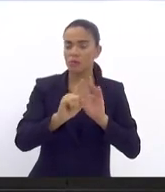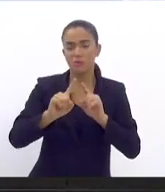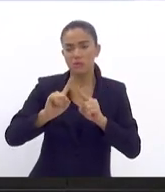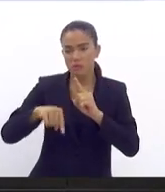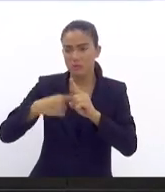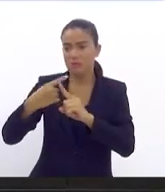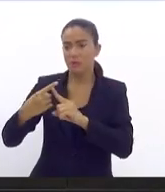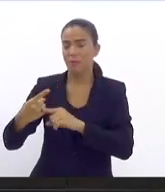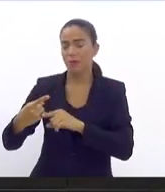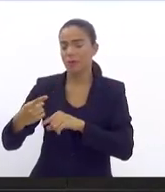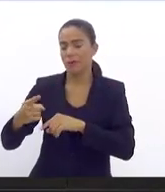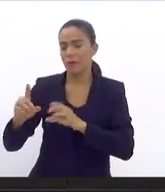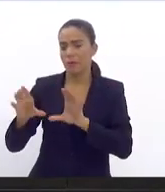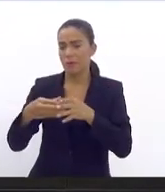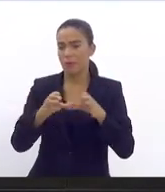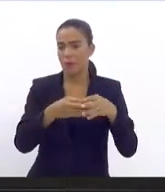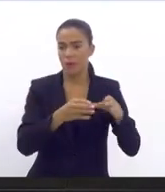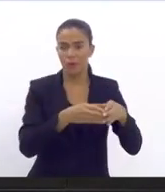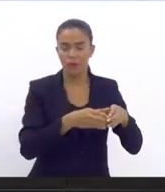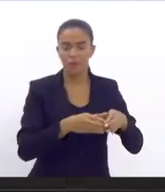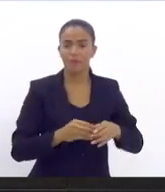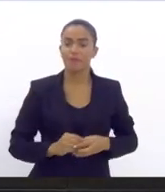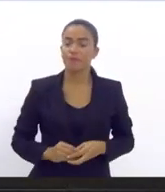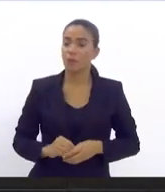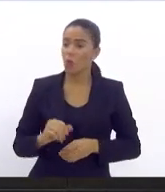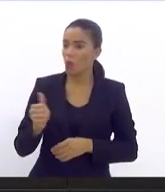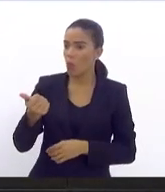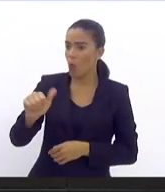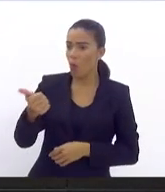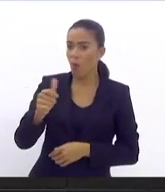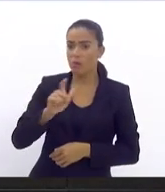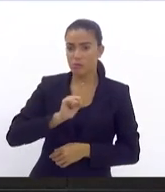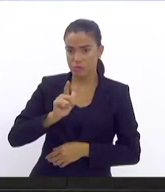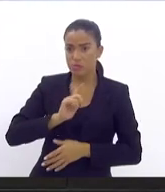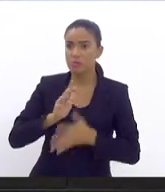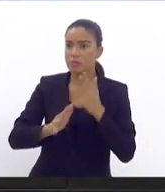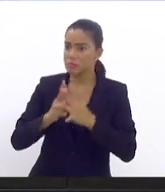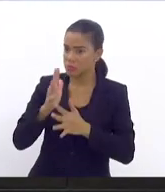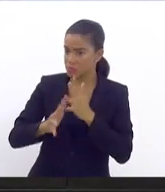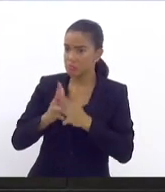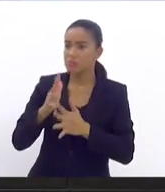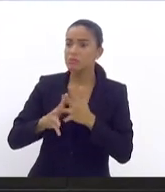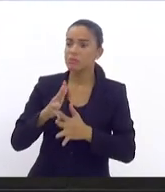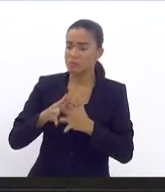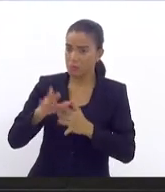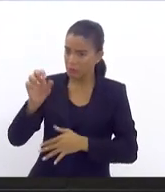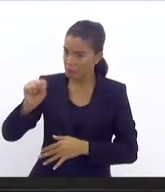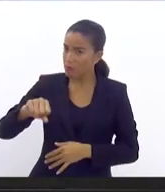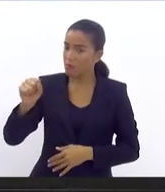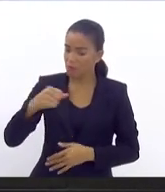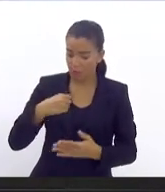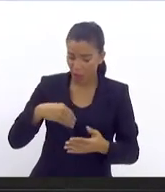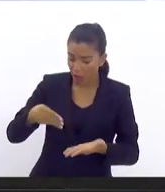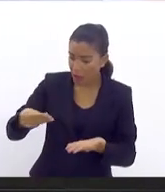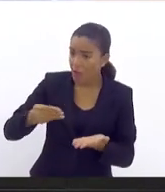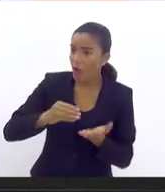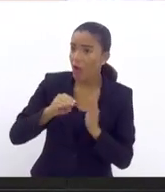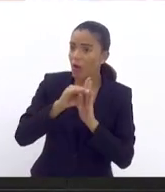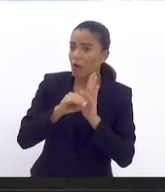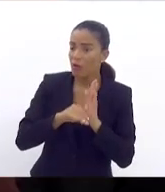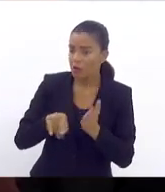demais. A excelência mudou não, o parecer? Mas o 11 está prejudicabilidade. Está pela prejudicabilidade porque o... Está aqui na minha pauta, sim,